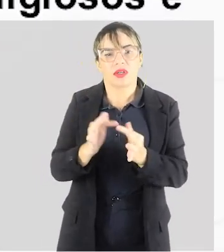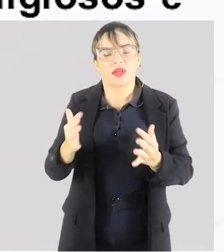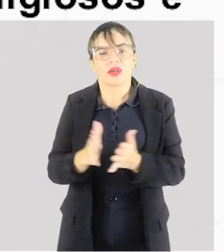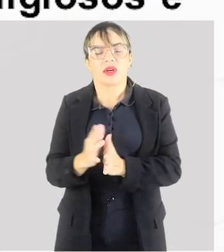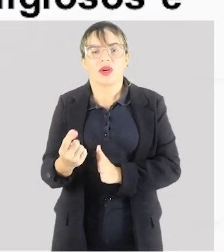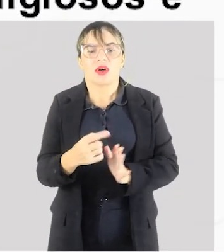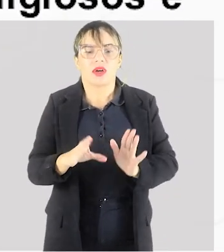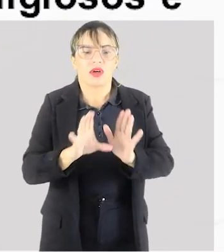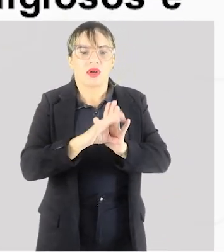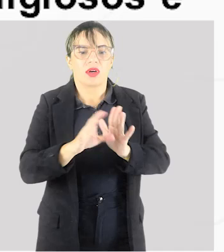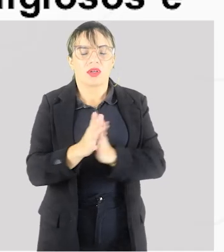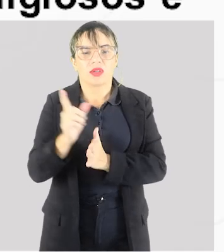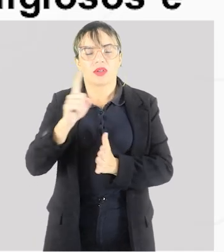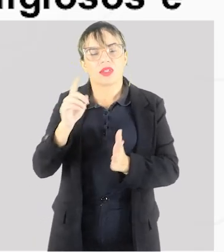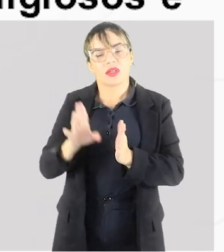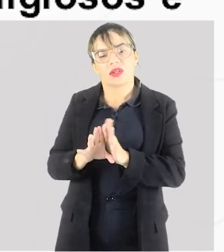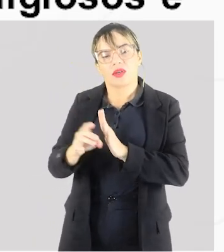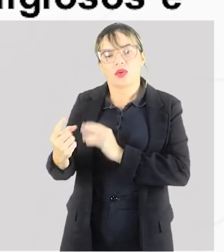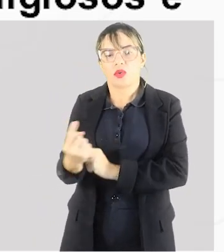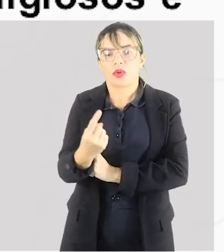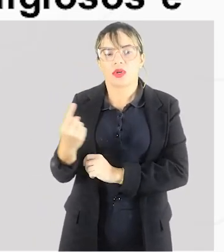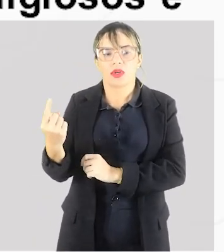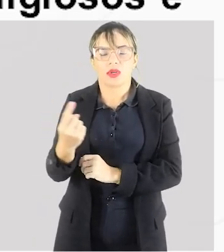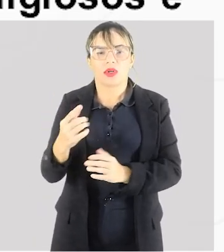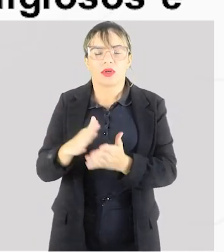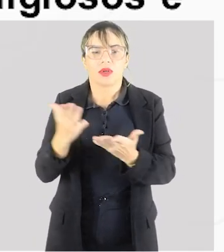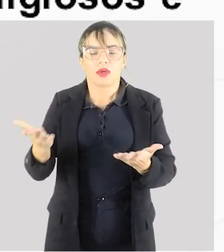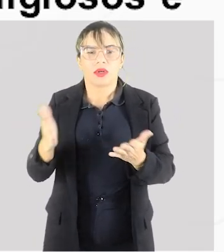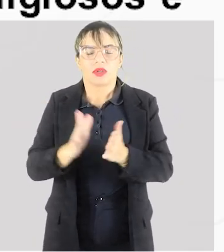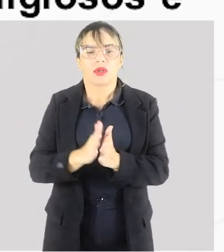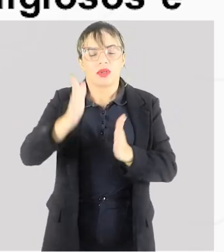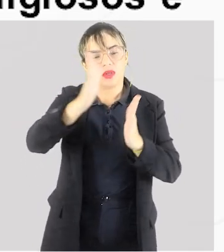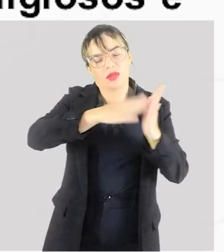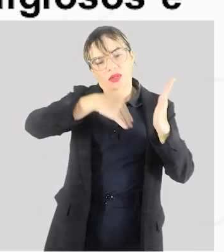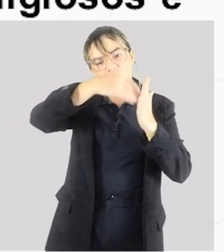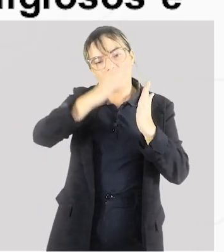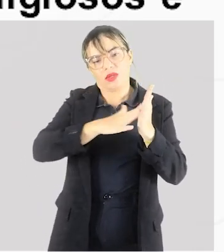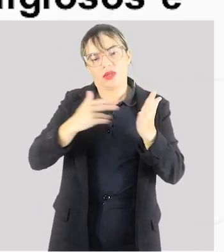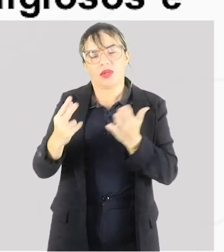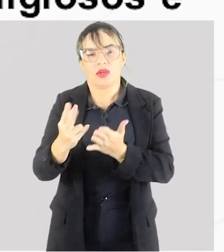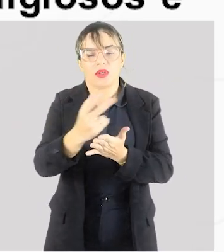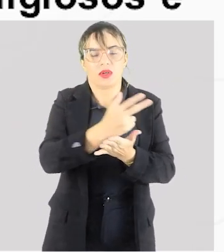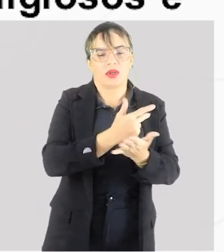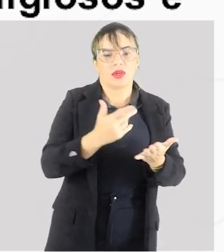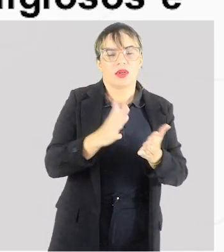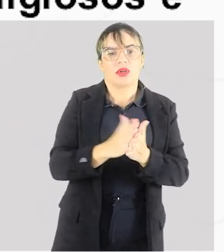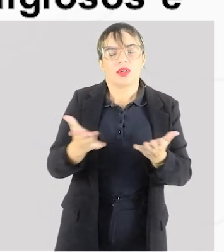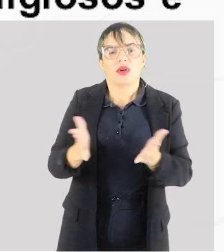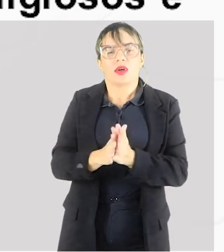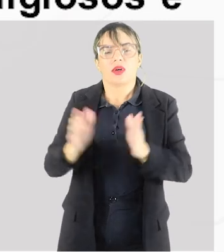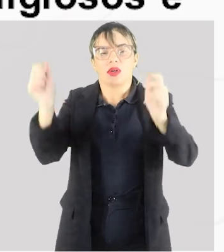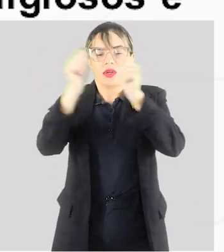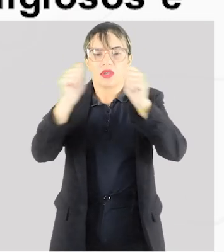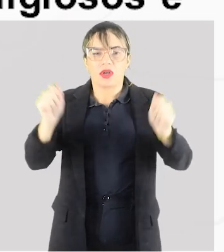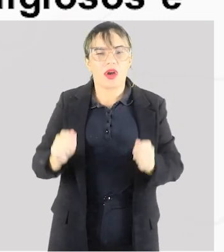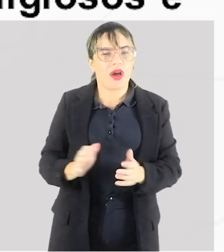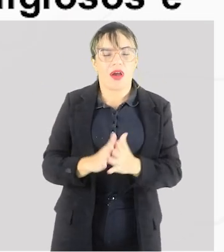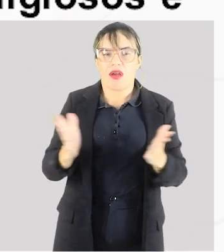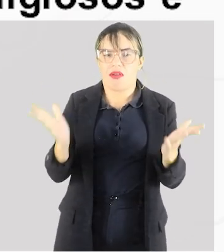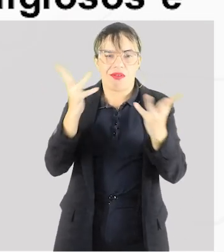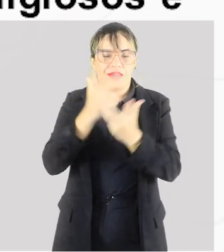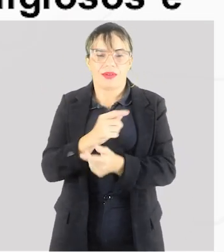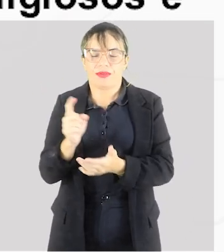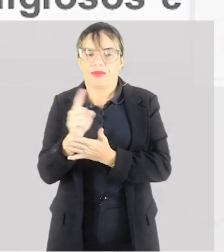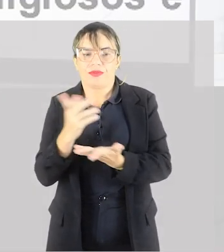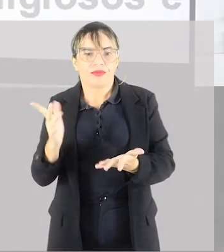conceito. Não dá para se definir numa coisa só. Não é uma caixinha de pintura, não é uma caixinha de desenho, não é uma escultura que você diz assim, olha que lindo. A